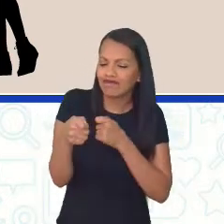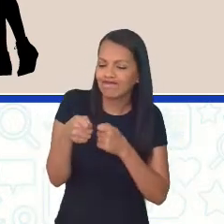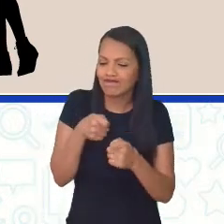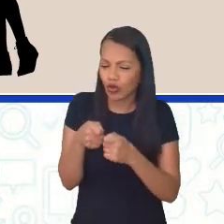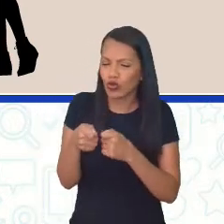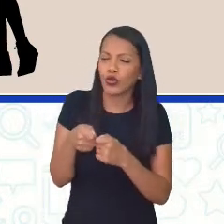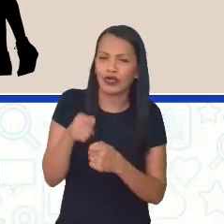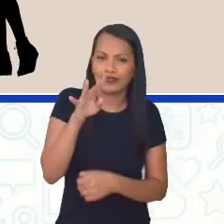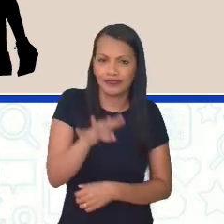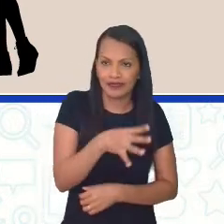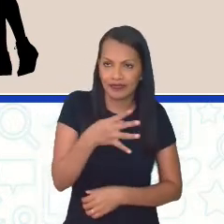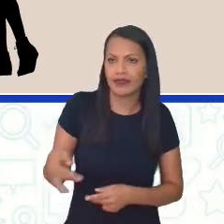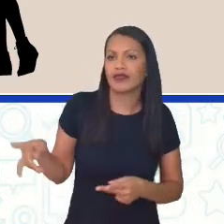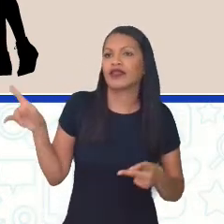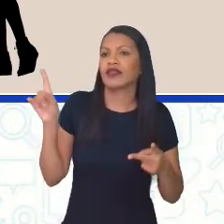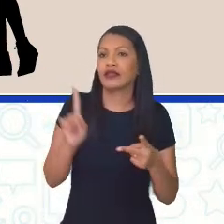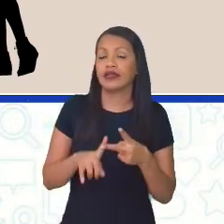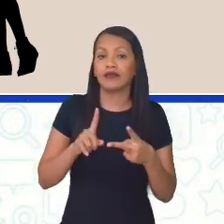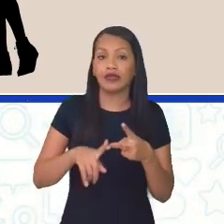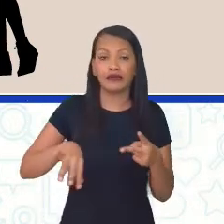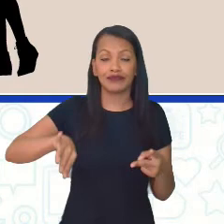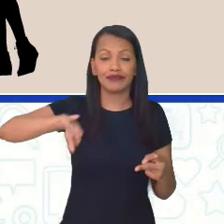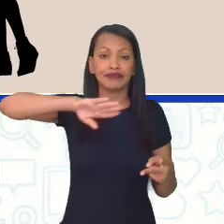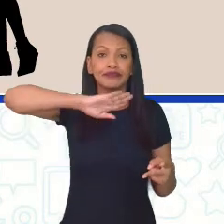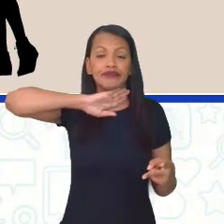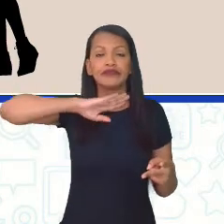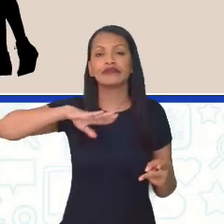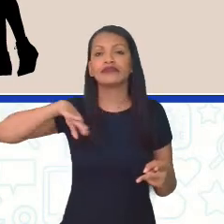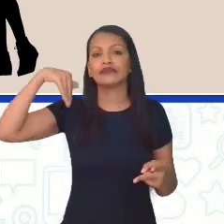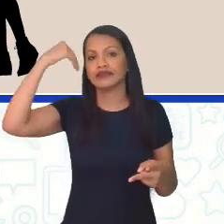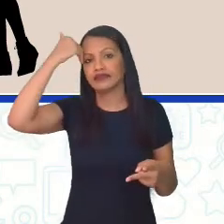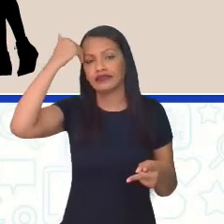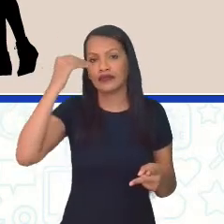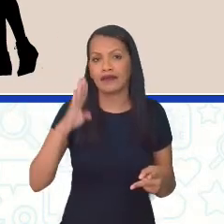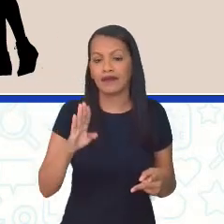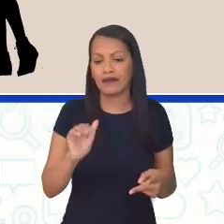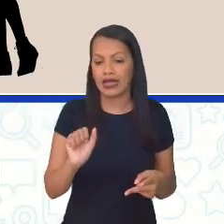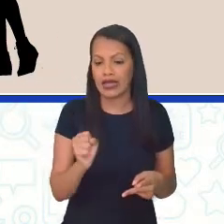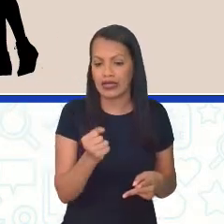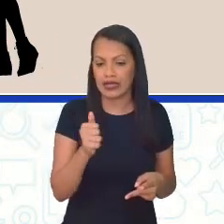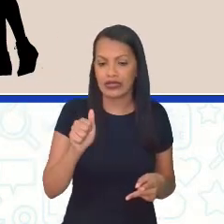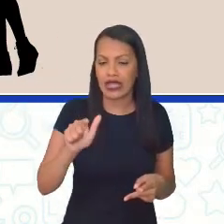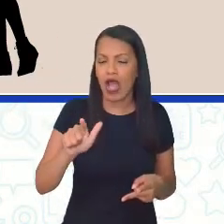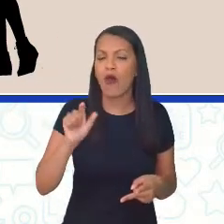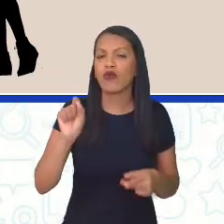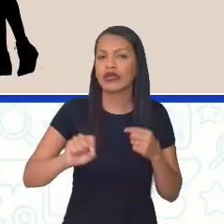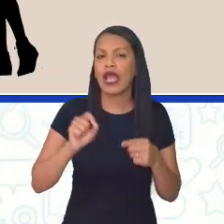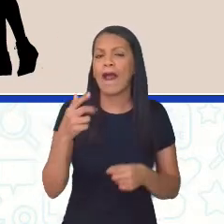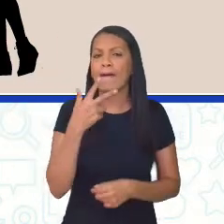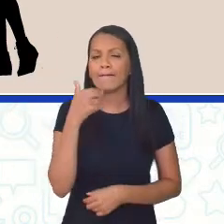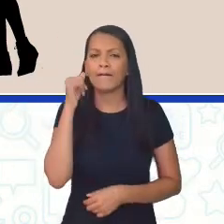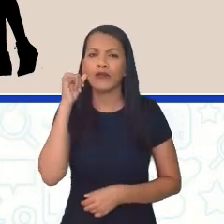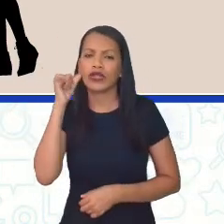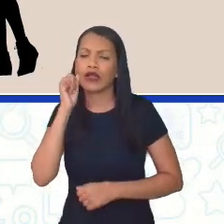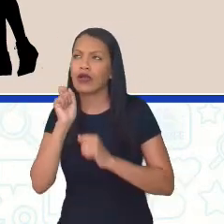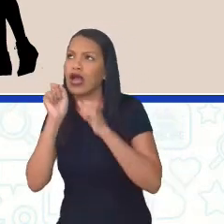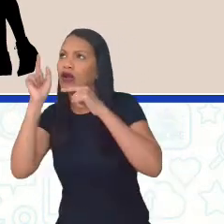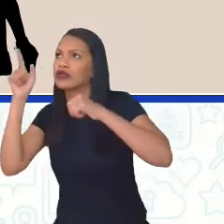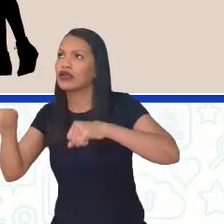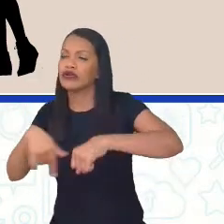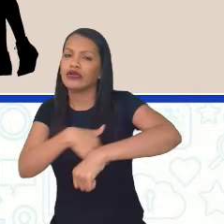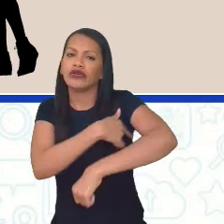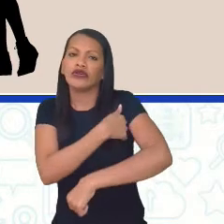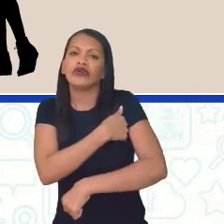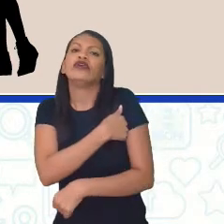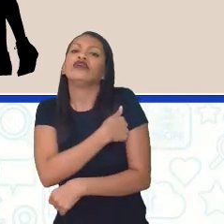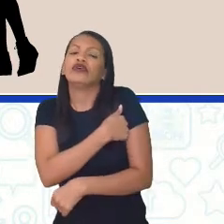sexual. Nós temos um método da temperatura basal. A mulher, ao acordar, tira a temperatura do corpo. No momento da ovulação, ela está